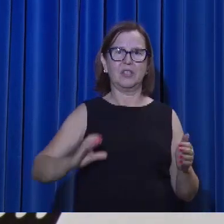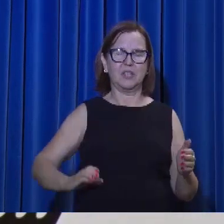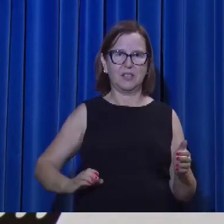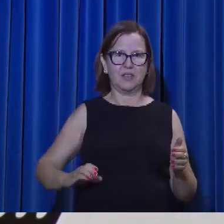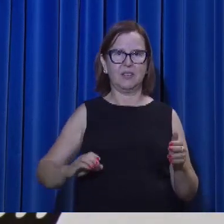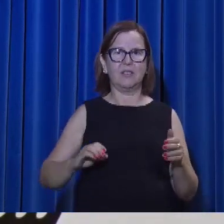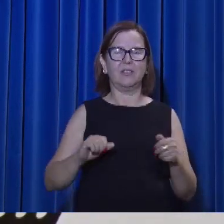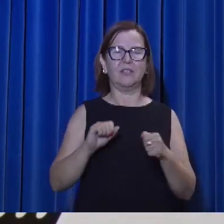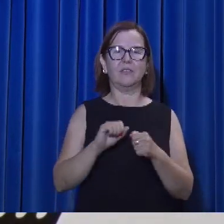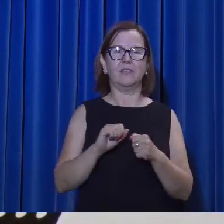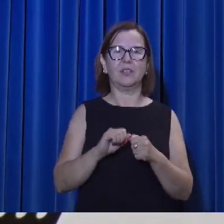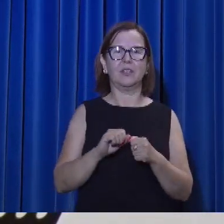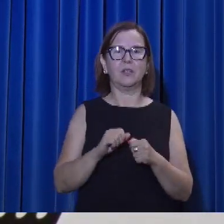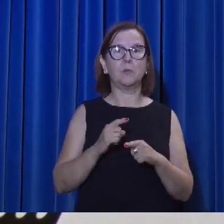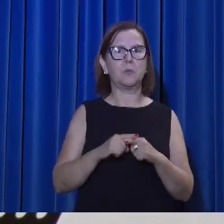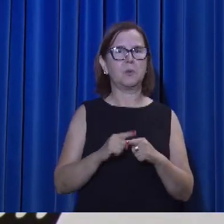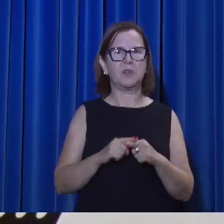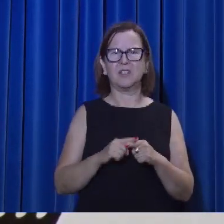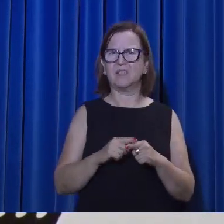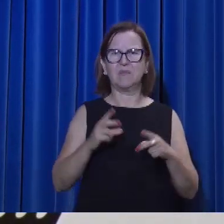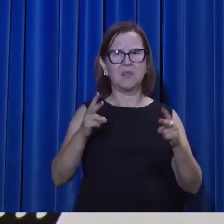fez.